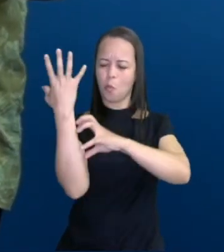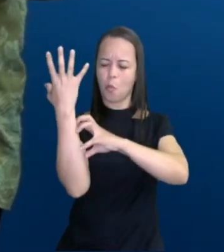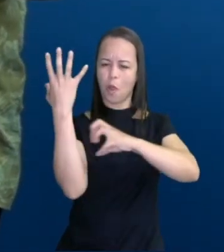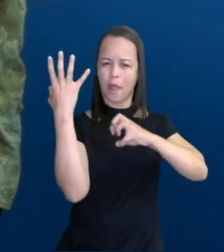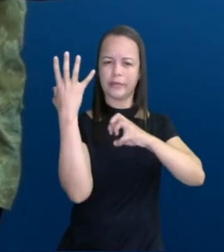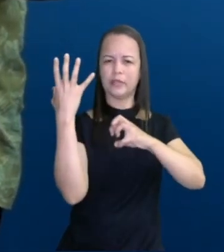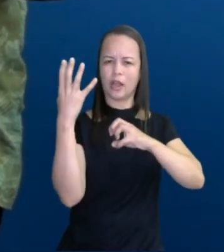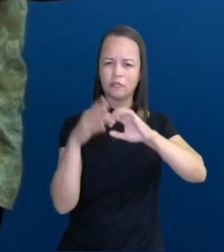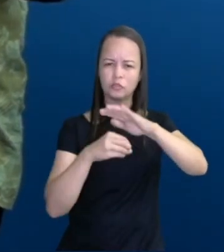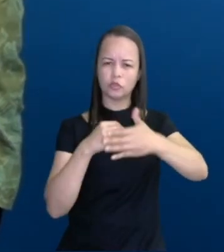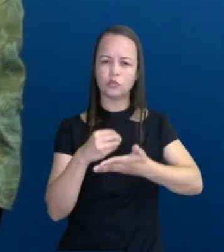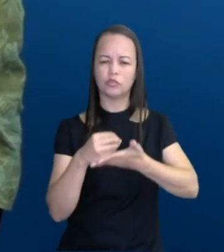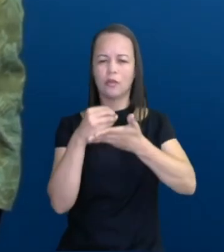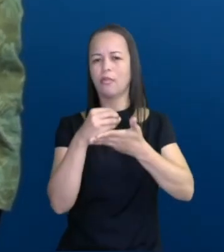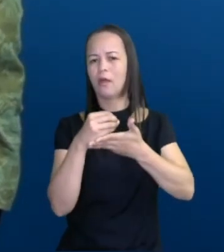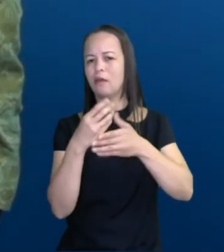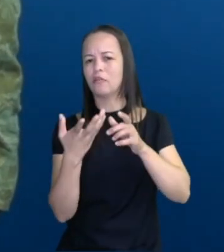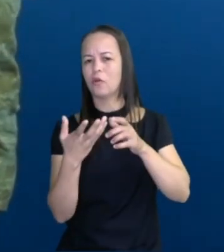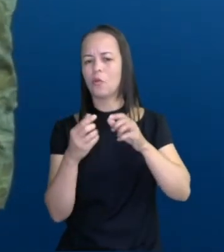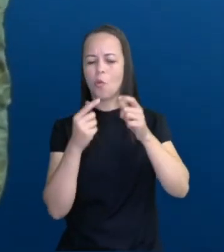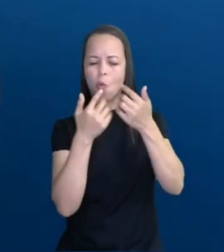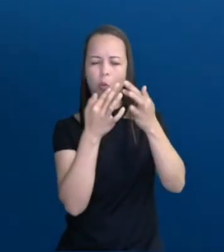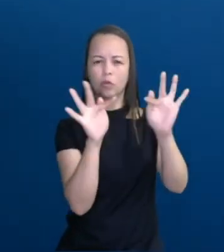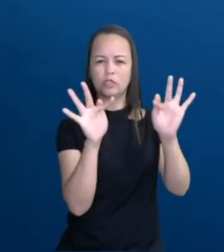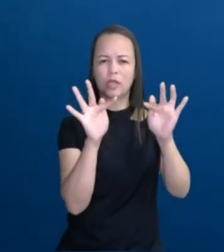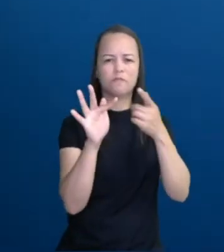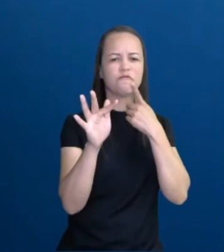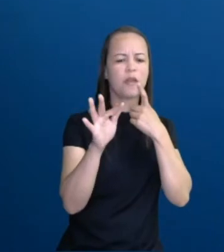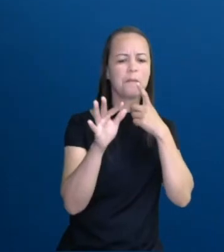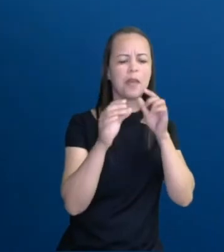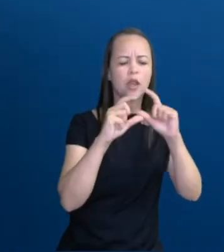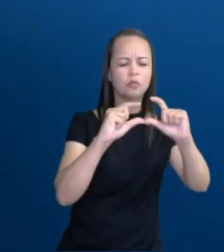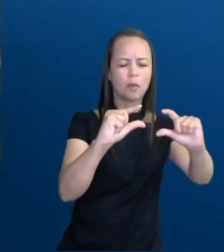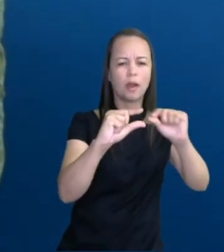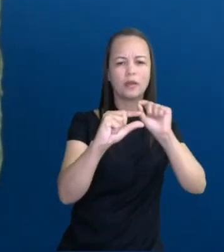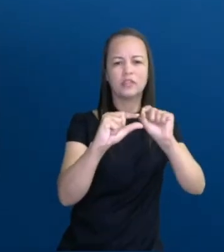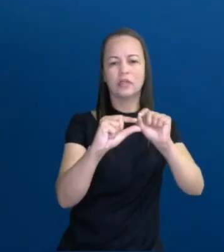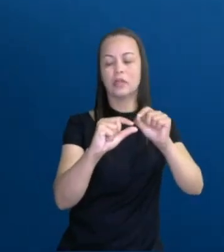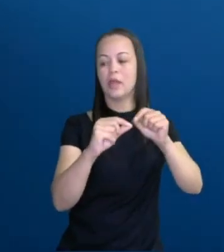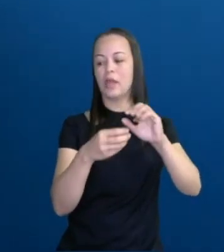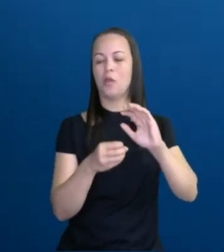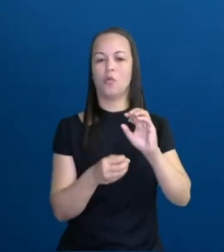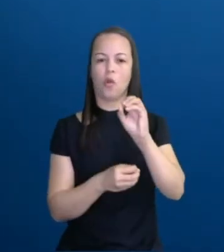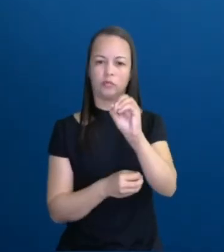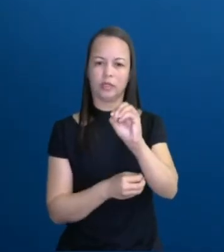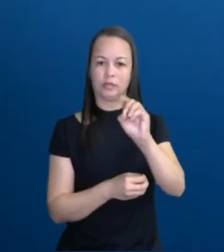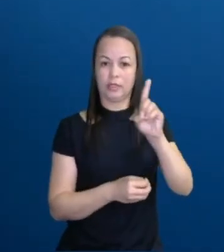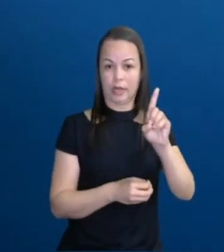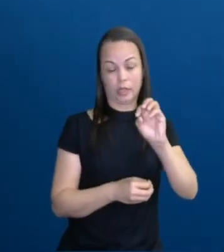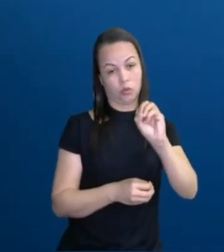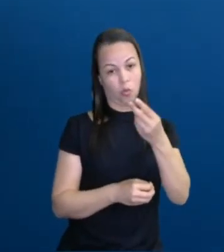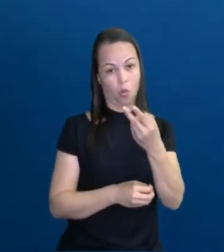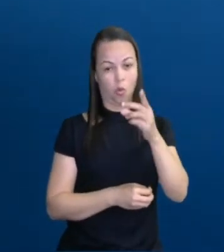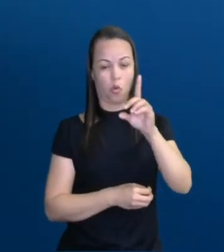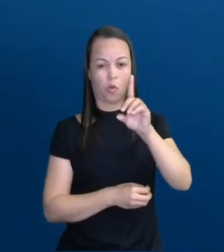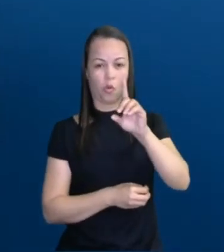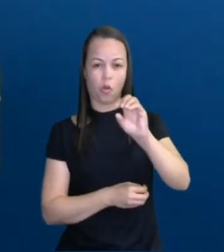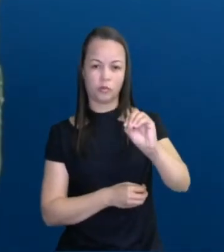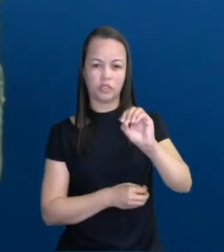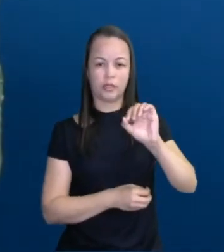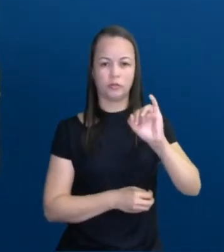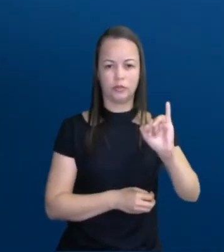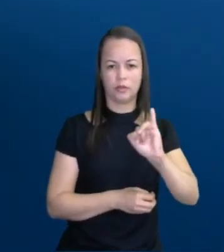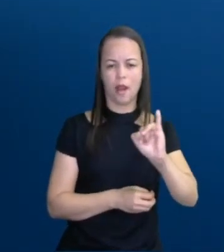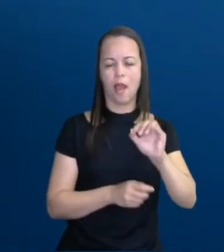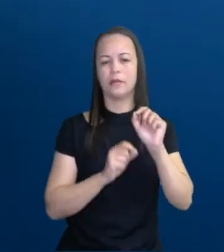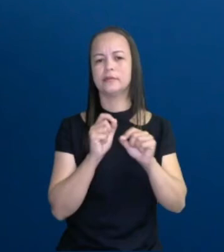O termo em destaque é um objeto direto ou indireto. Percebam, fiz. O que é que está em